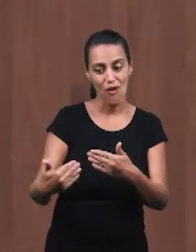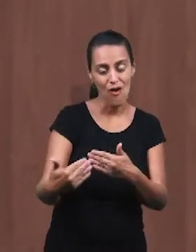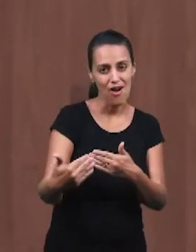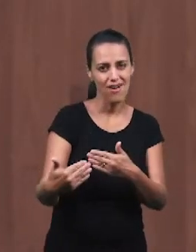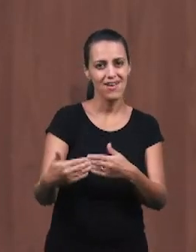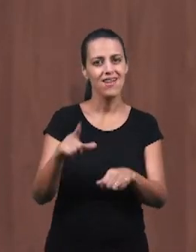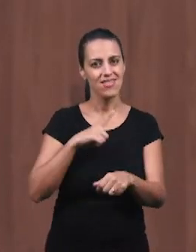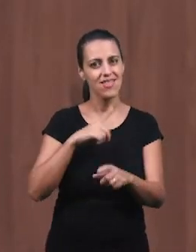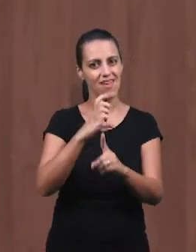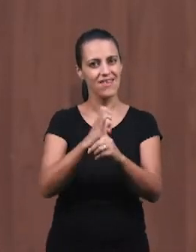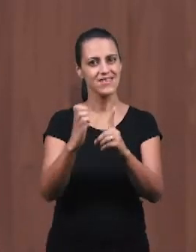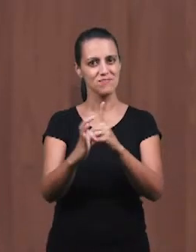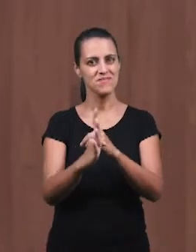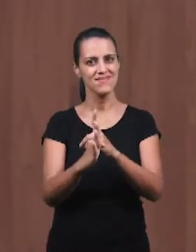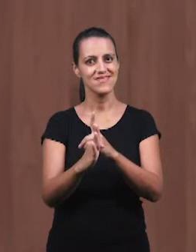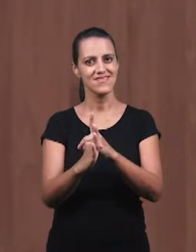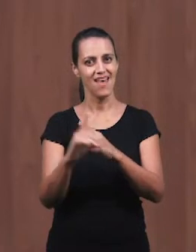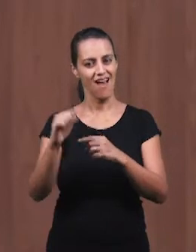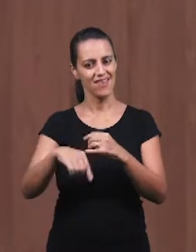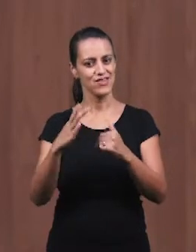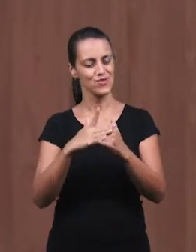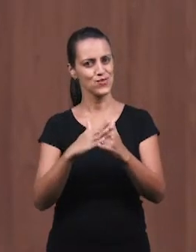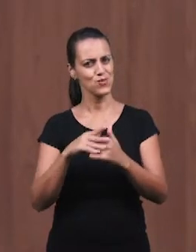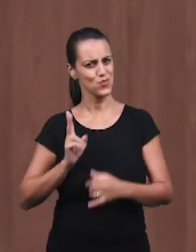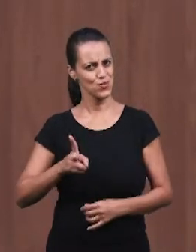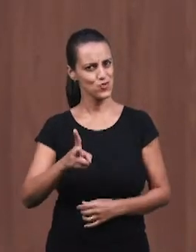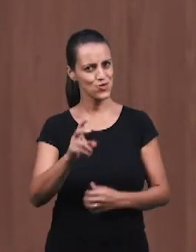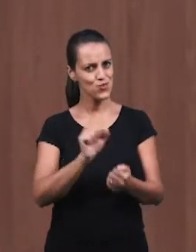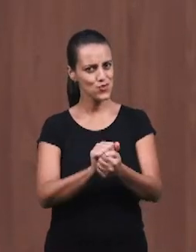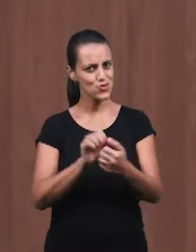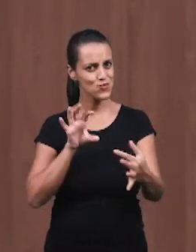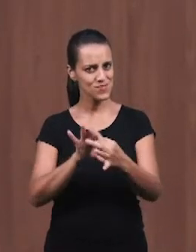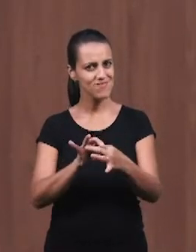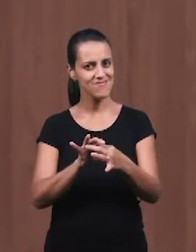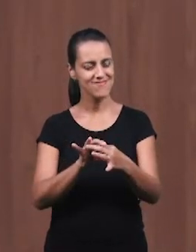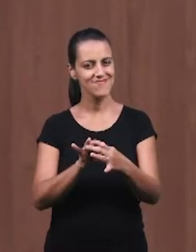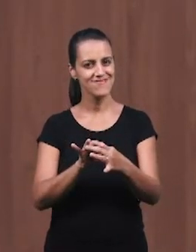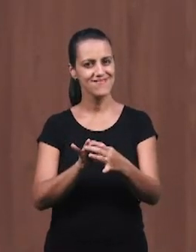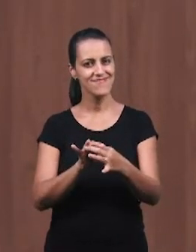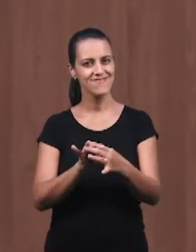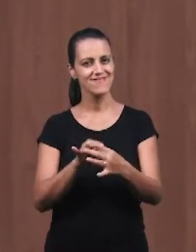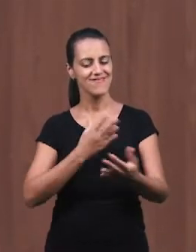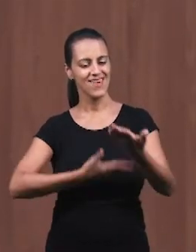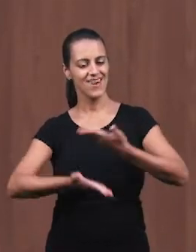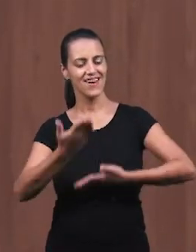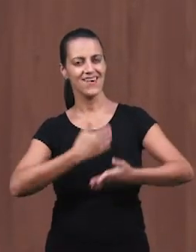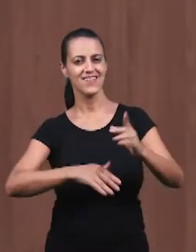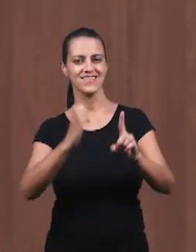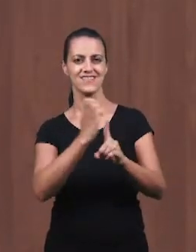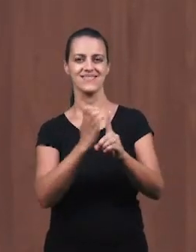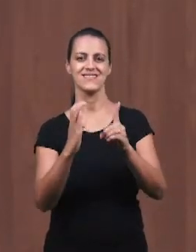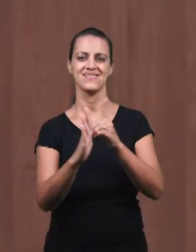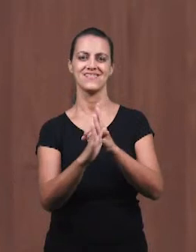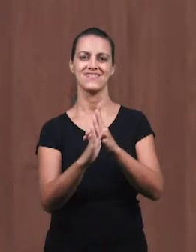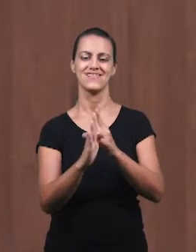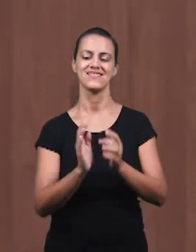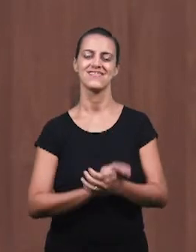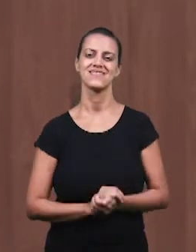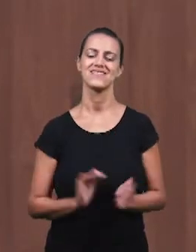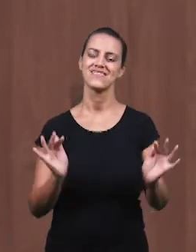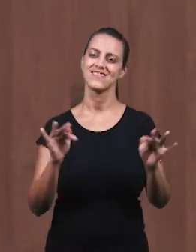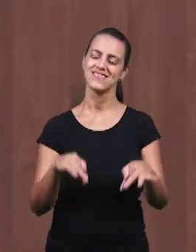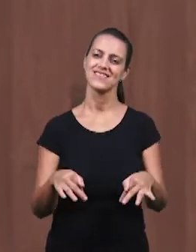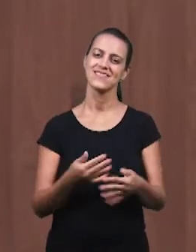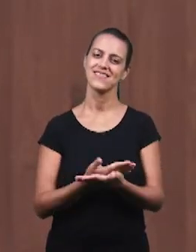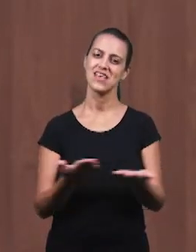nós teremos a Escola Bíblica Dominical neste mesmo canal de YouTube. Permanece conosco para estarmos ali participando da Escola Bíblica